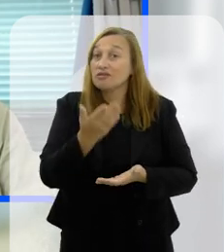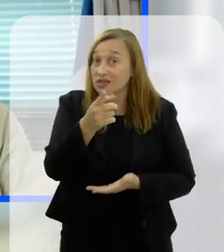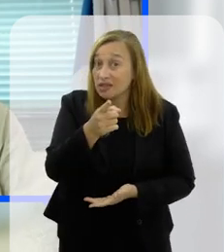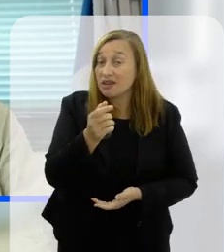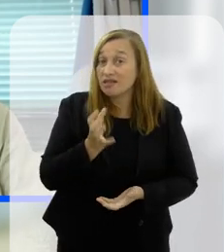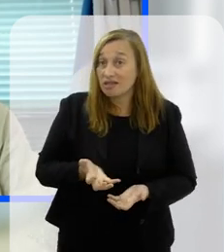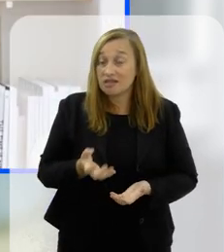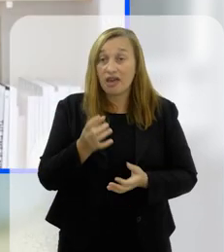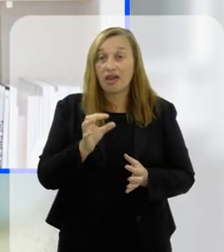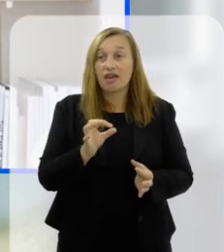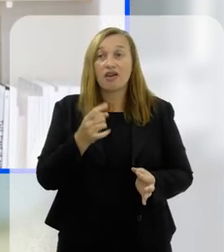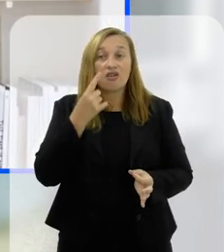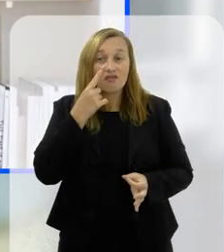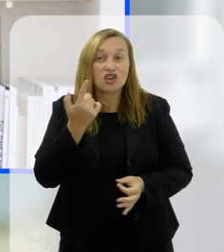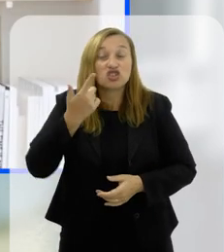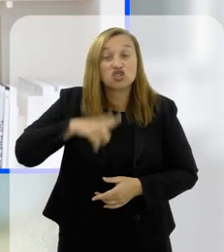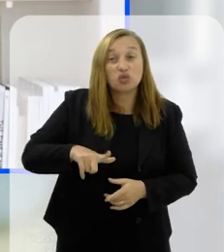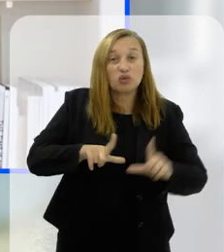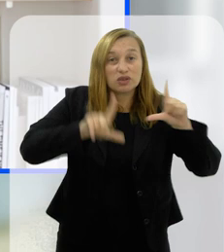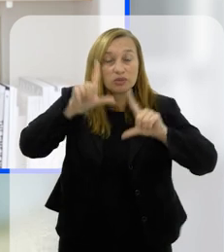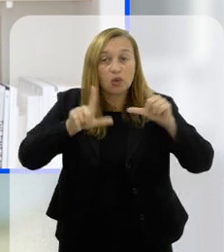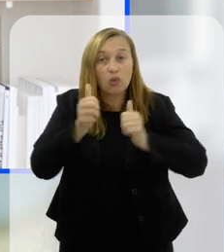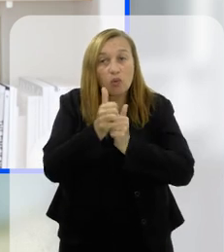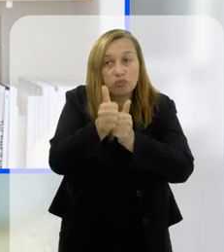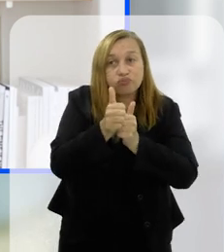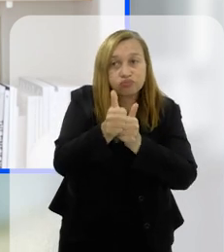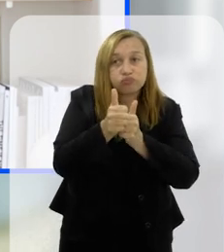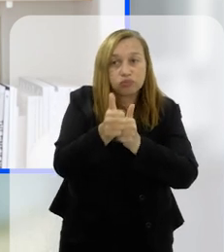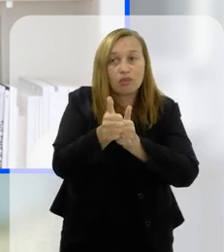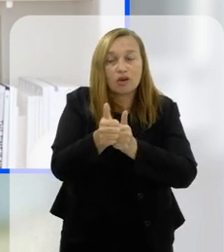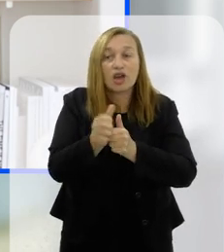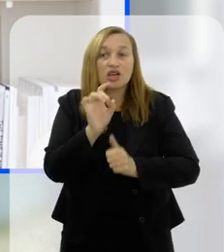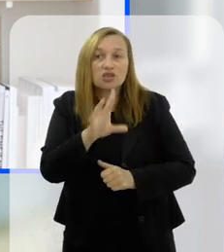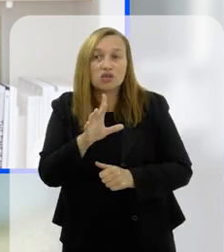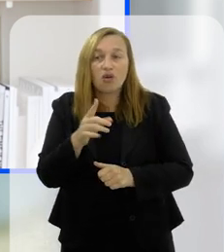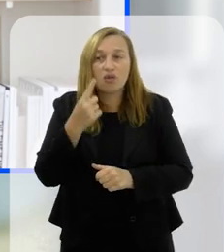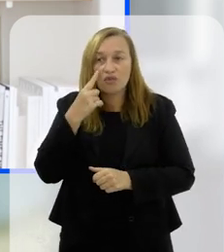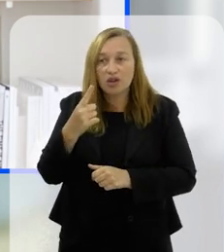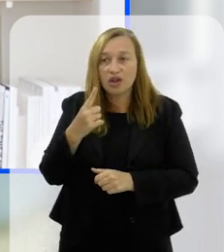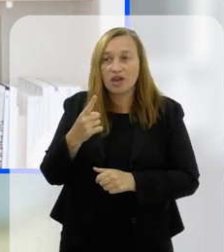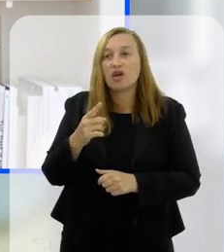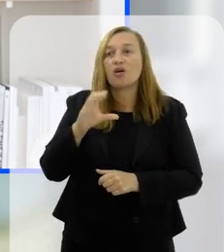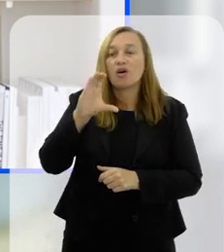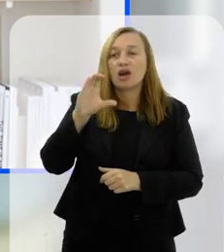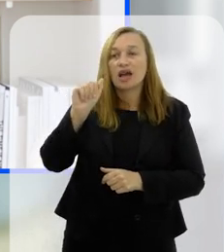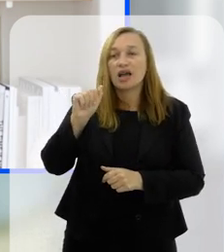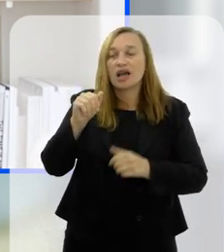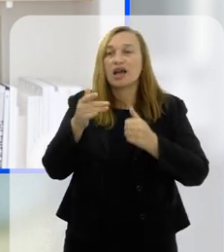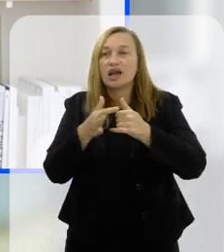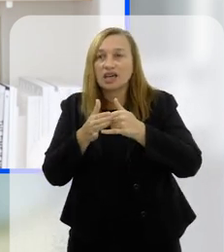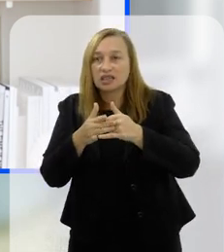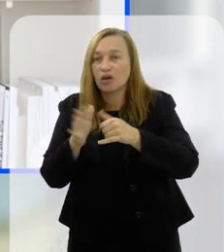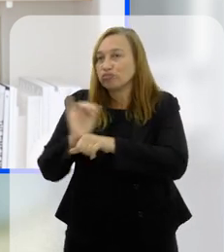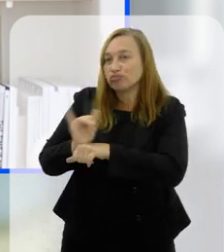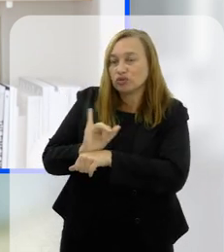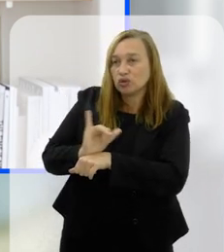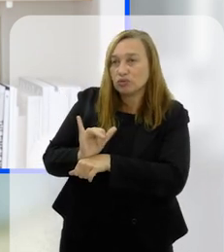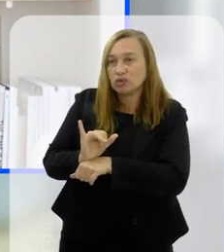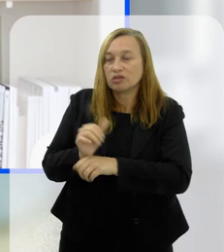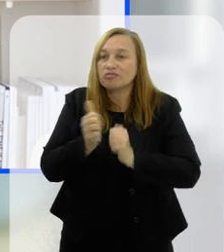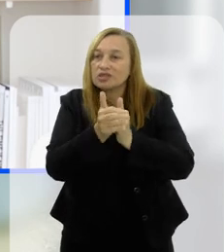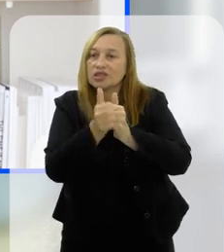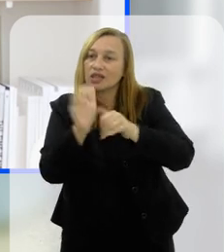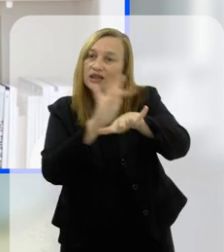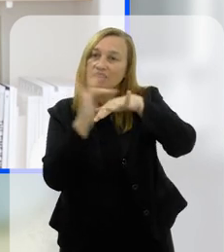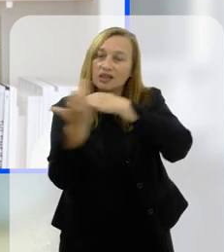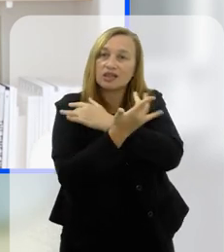eh e se você quiser rever este programa ou acompanhar a programação da TV alerge é só acessar o nosso canal no YouTube